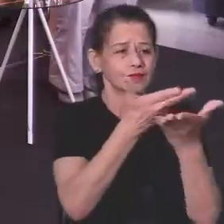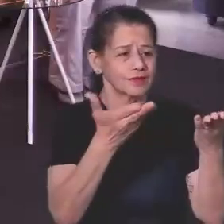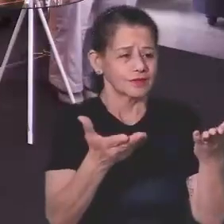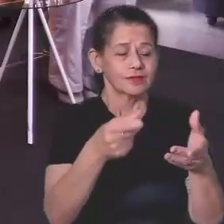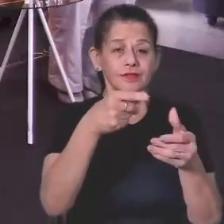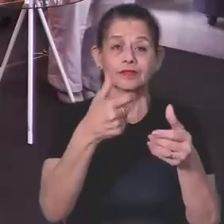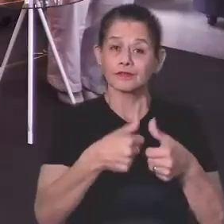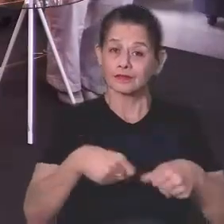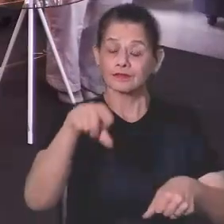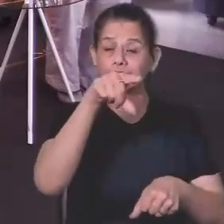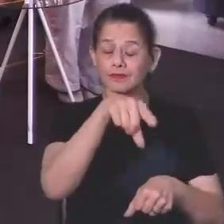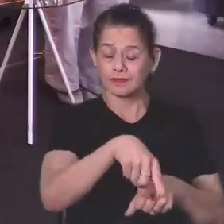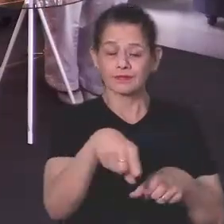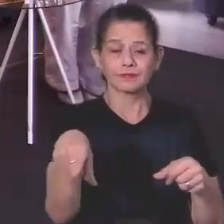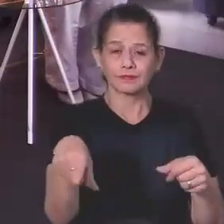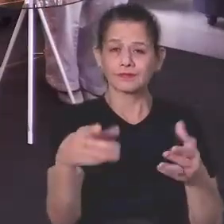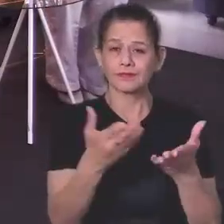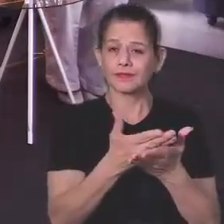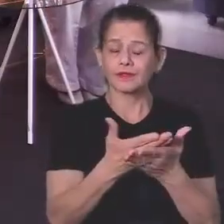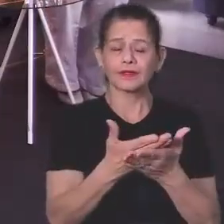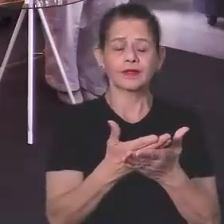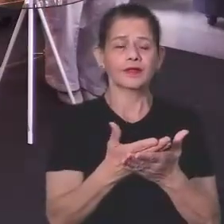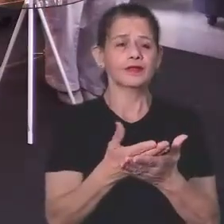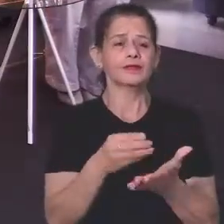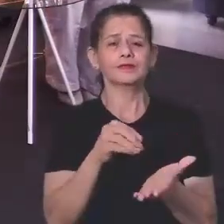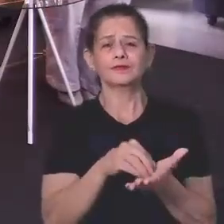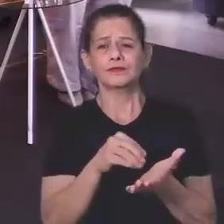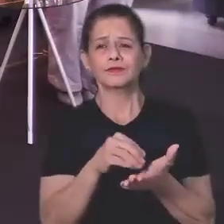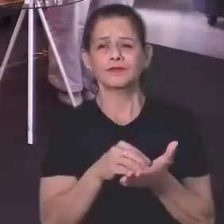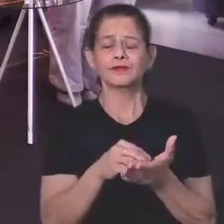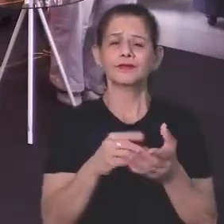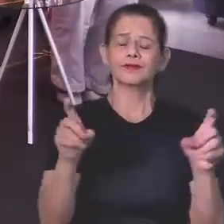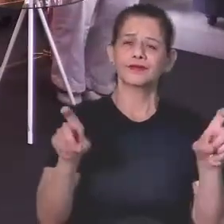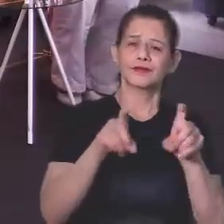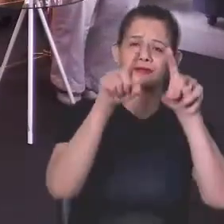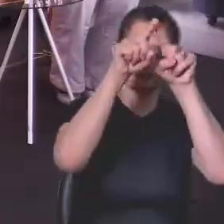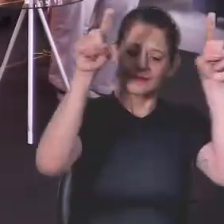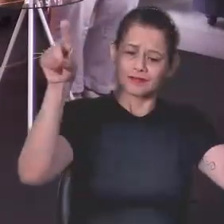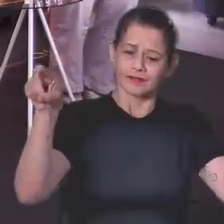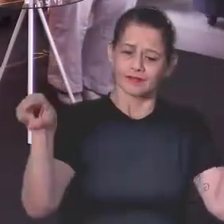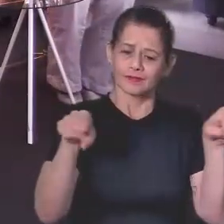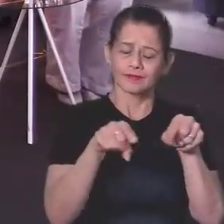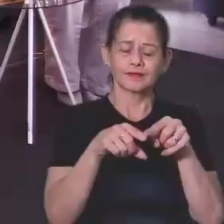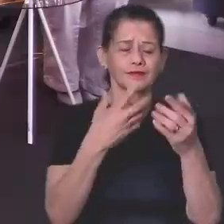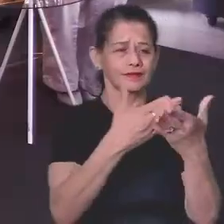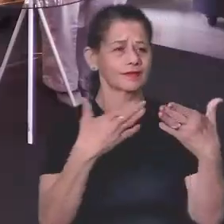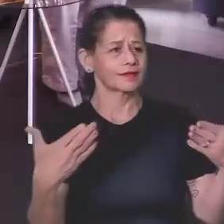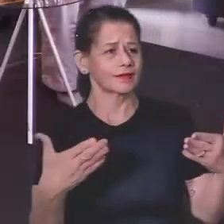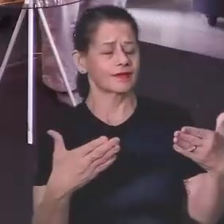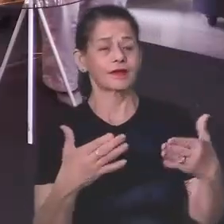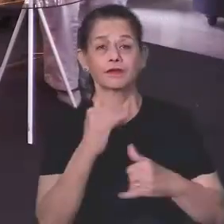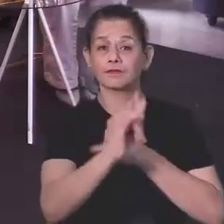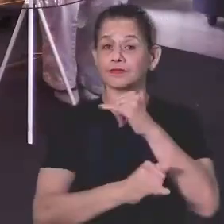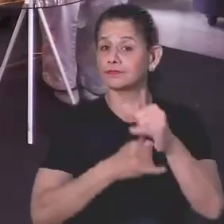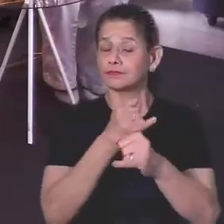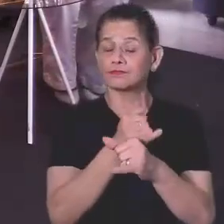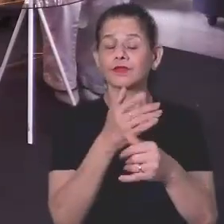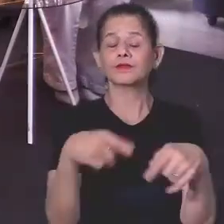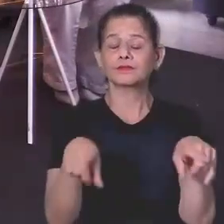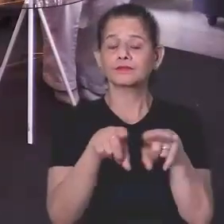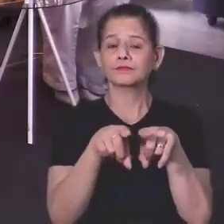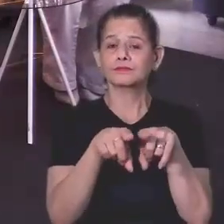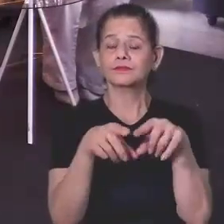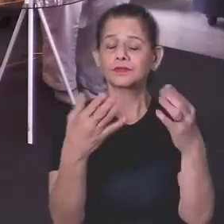de água e livros. De trás do tablado, cobrindo uma parte da parede, há um grande banner composto pelo design e tema do 5º